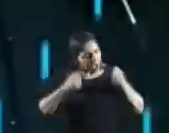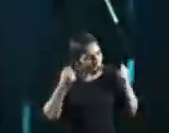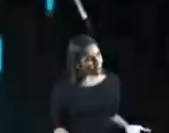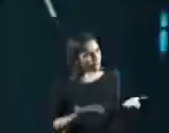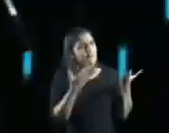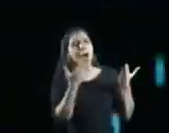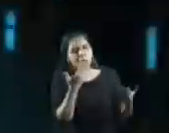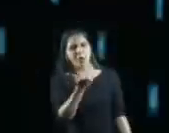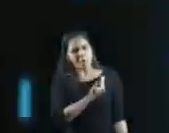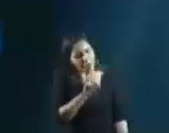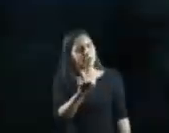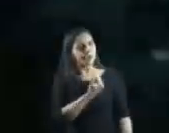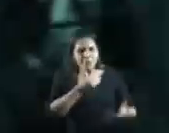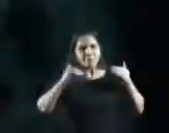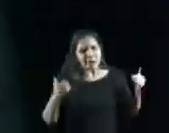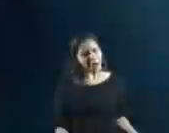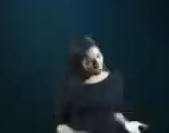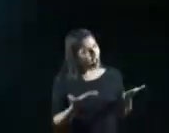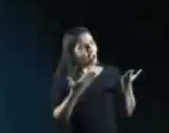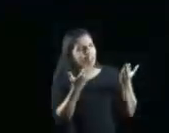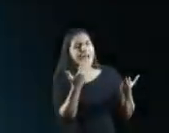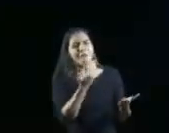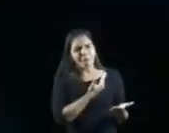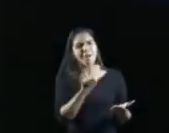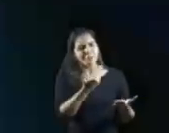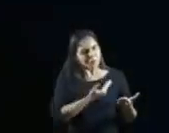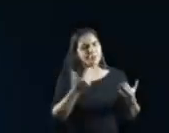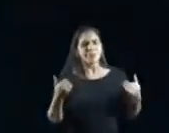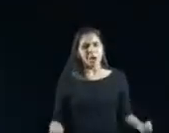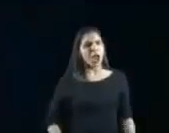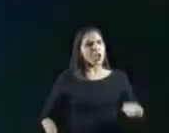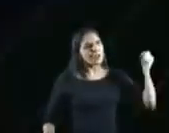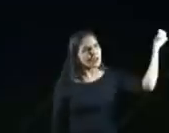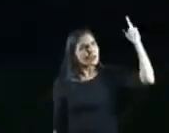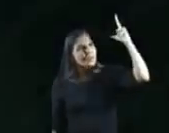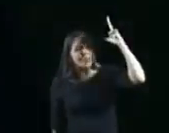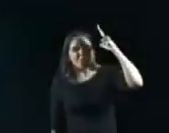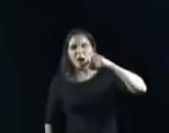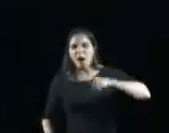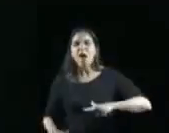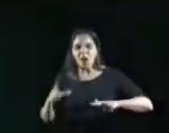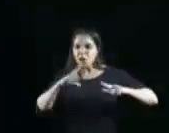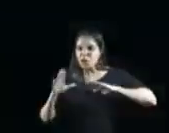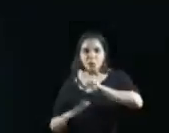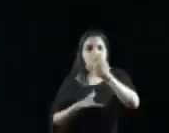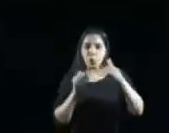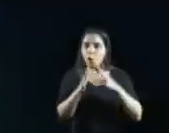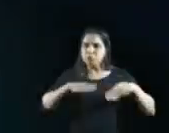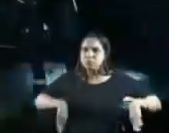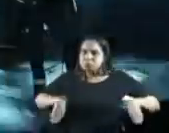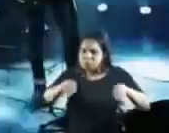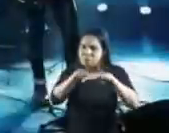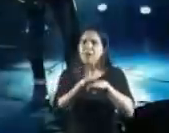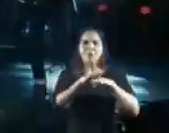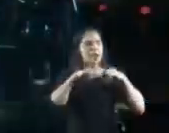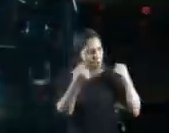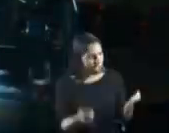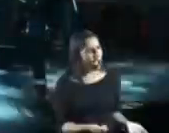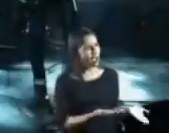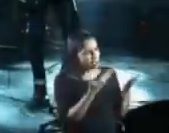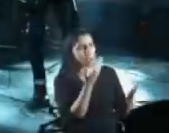Avante, camarada, avante, camarada, e o sol brilhará pra todos nós.